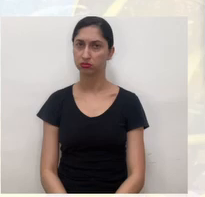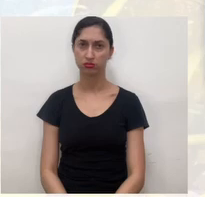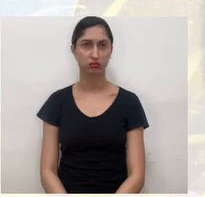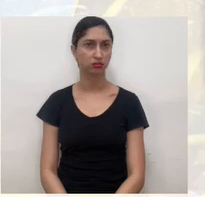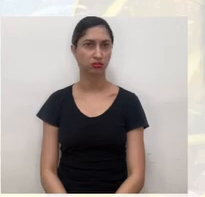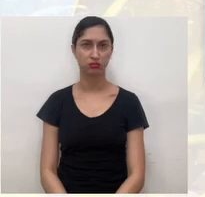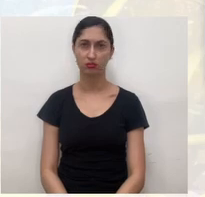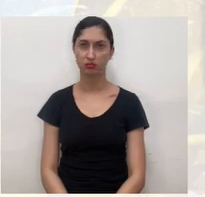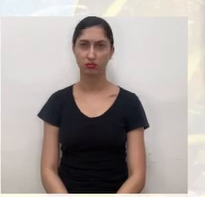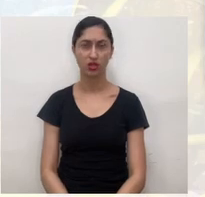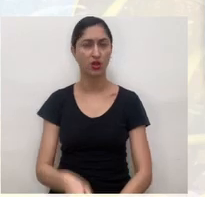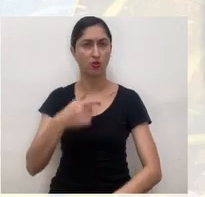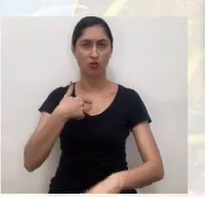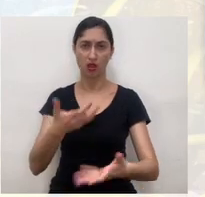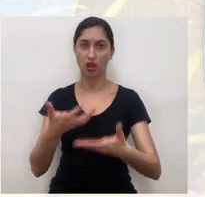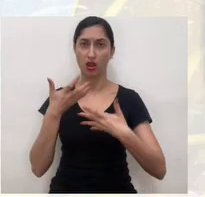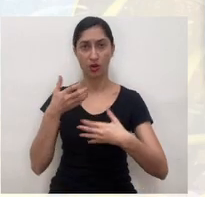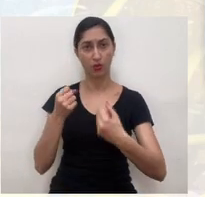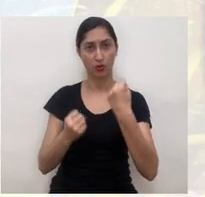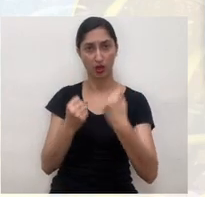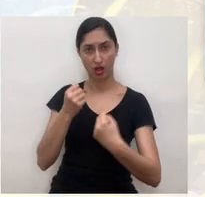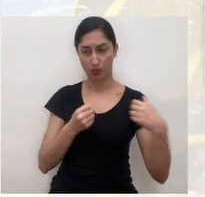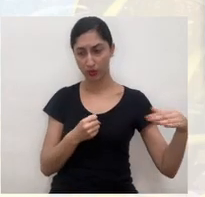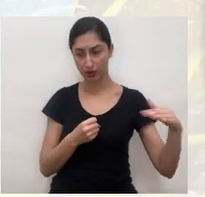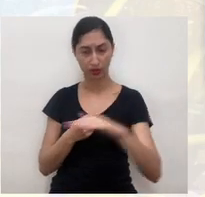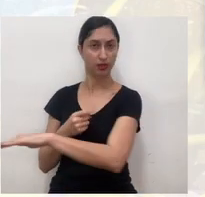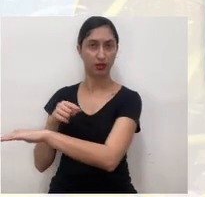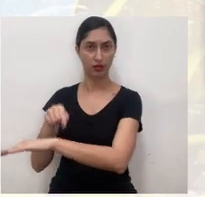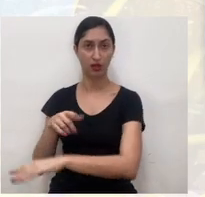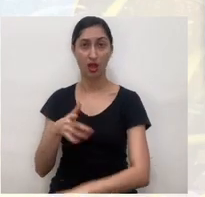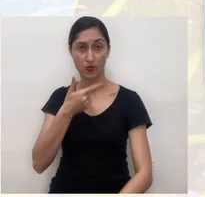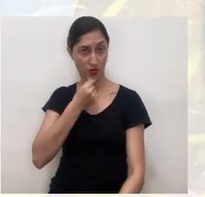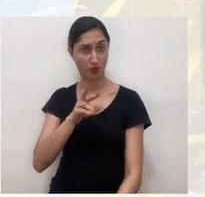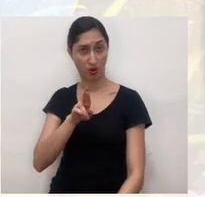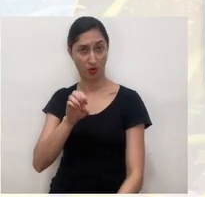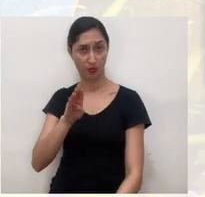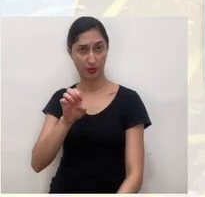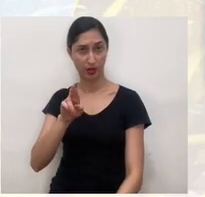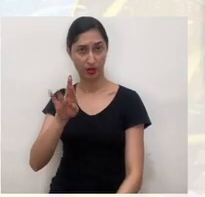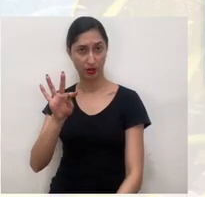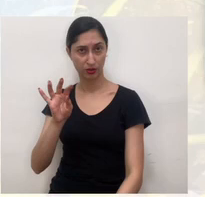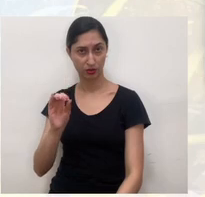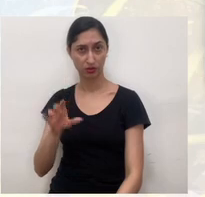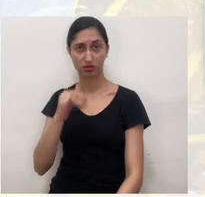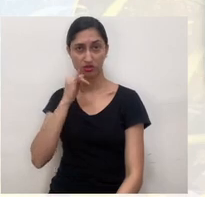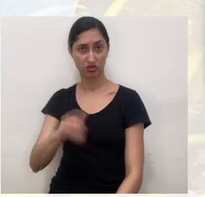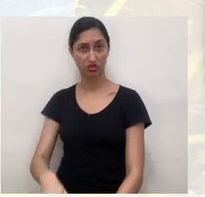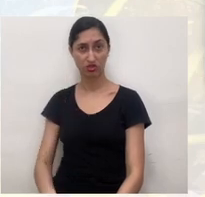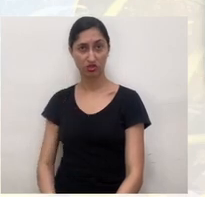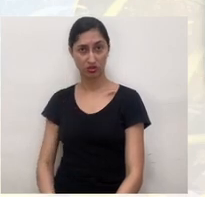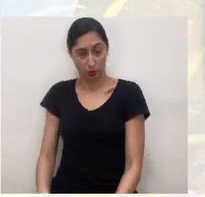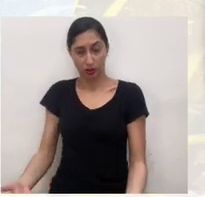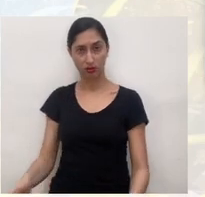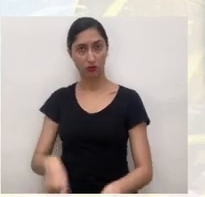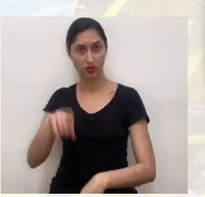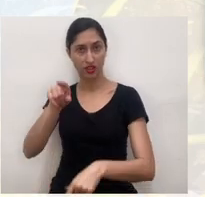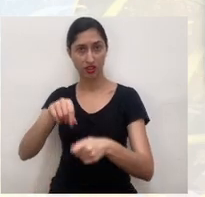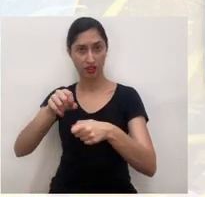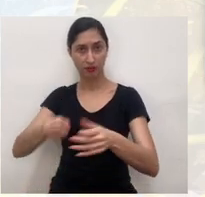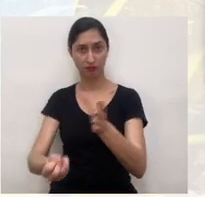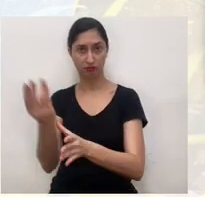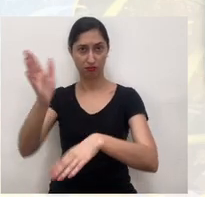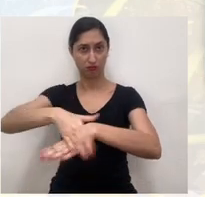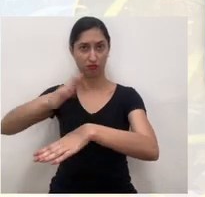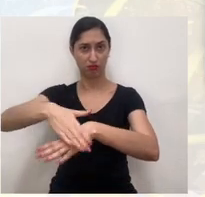carro entrando por aqui. Aí o Roberto disse para ele assim, então eu só faço o resto do jardim. E virou de costas e foi andando. E a gente ficou lá